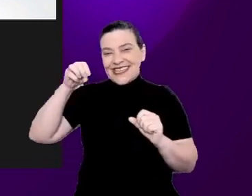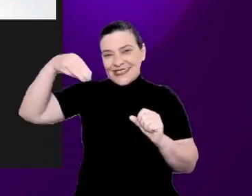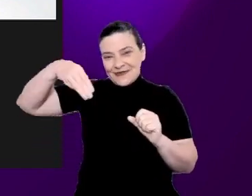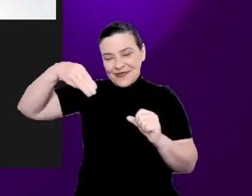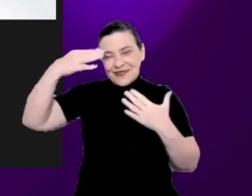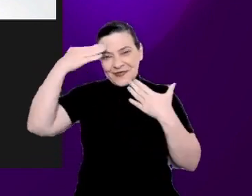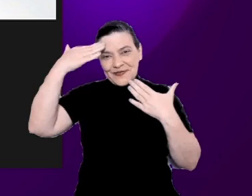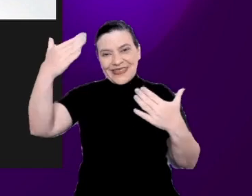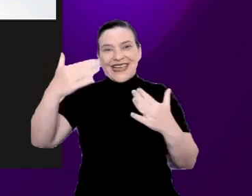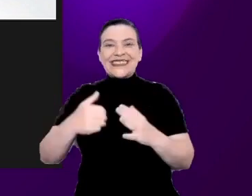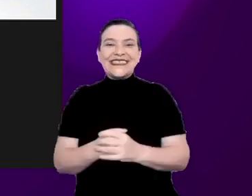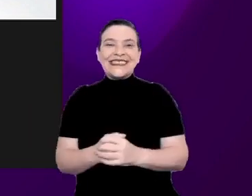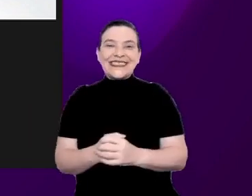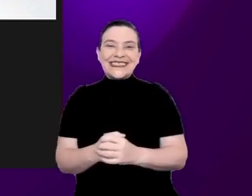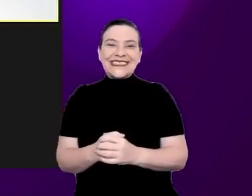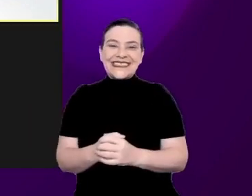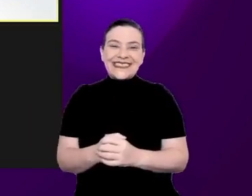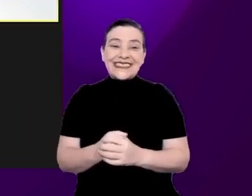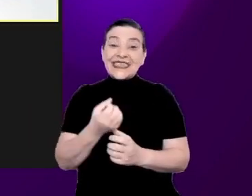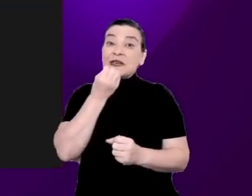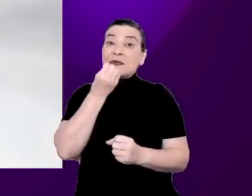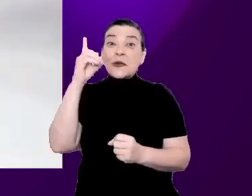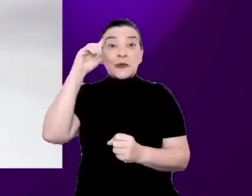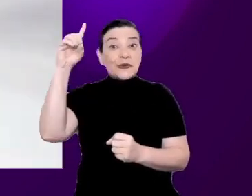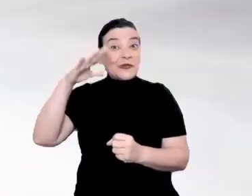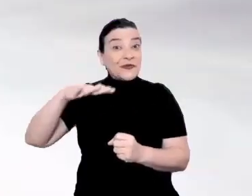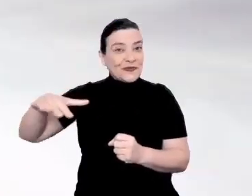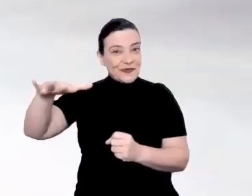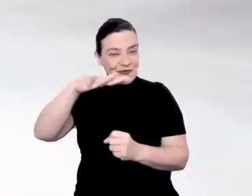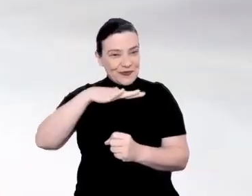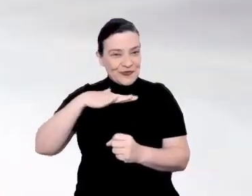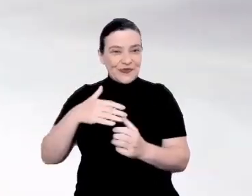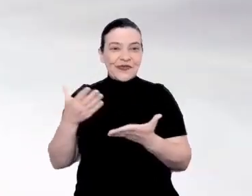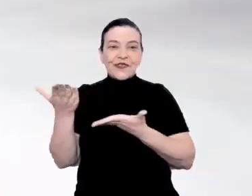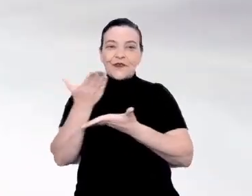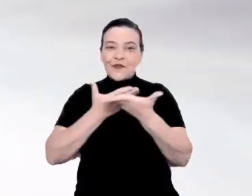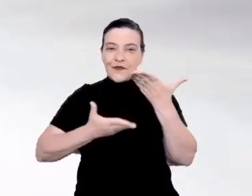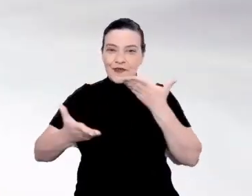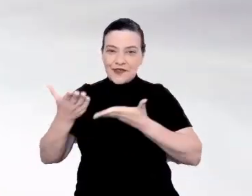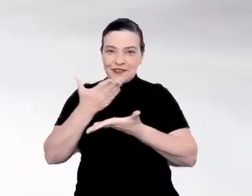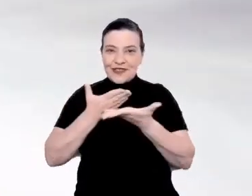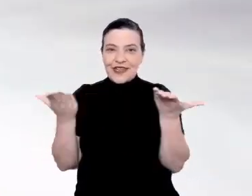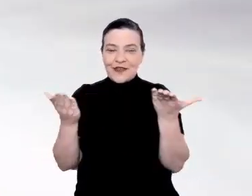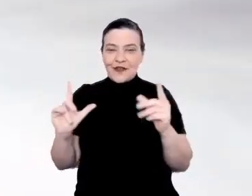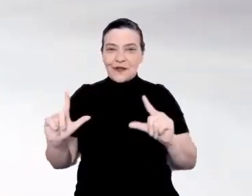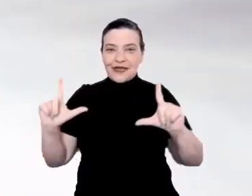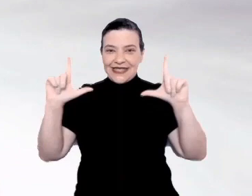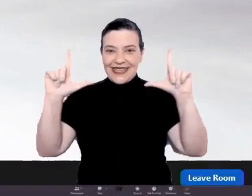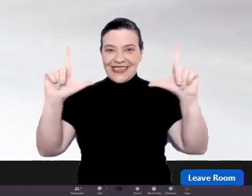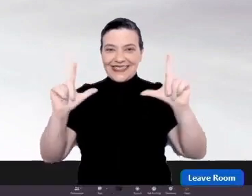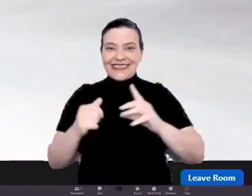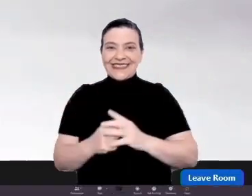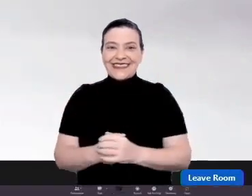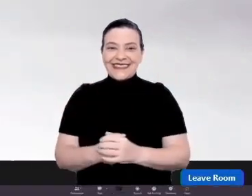obrigado. Bom dia a todos. Eu vou compartilhar aqui minha tela com vocês.